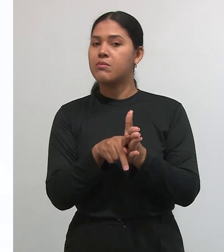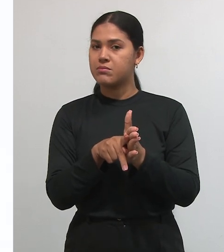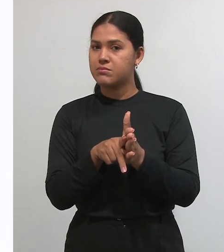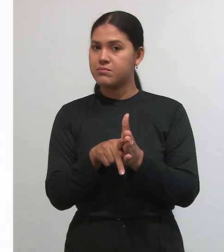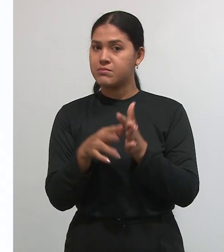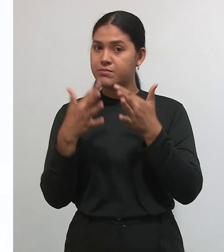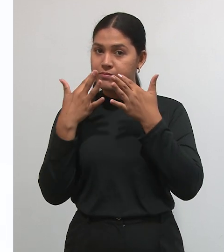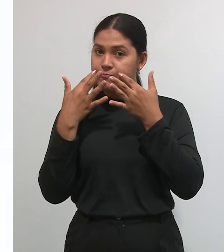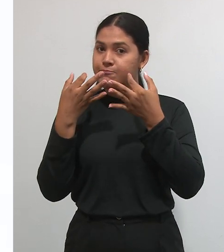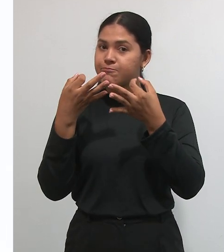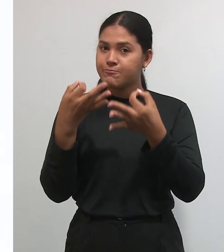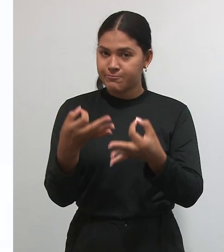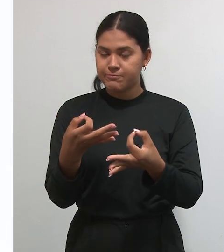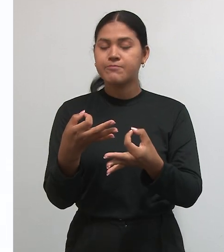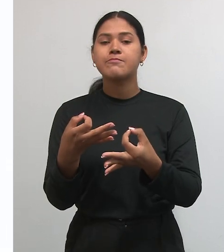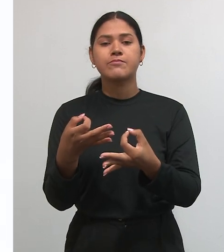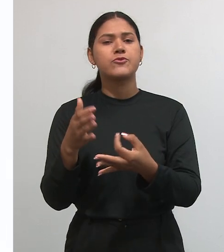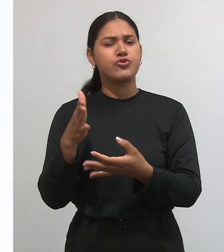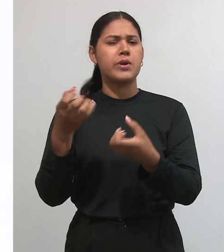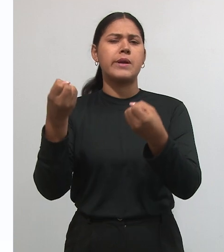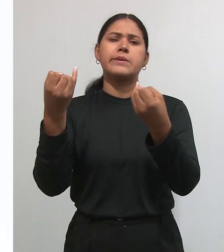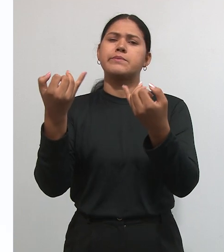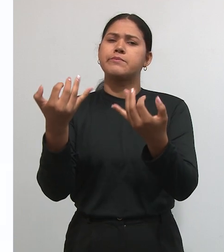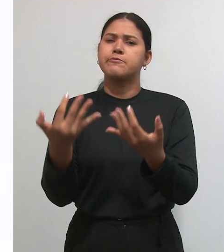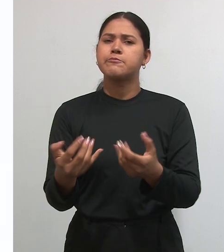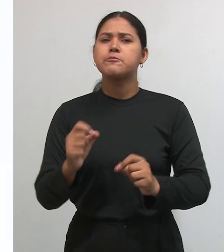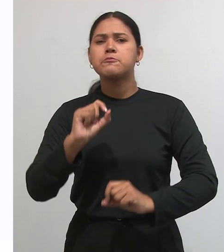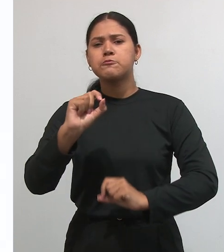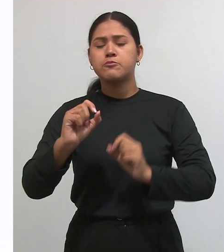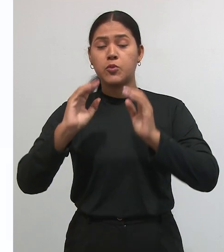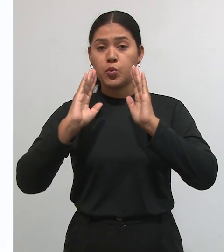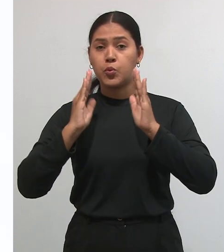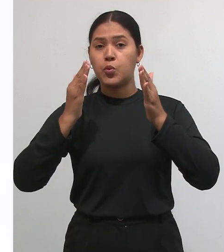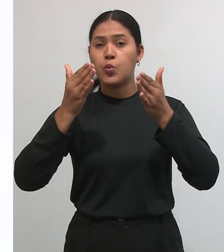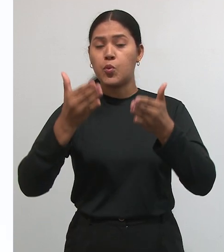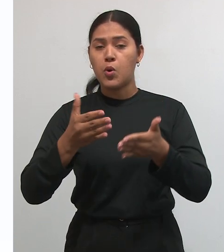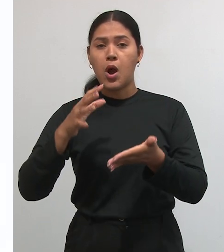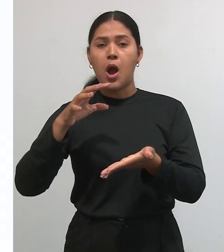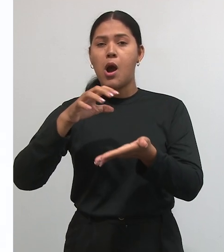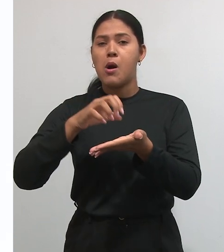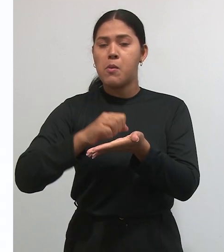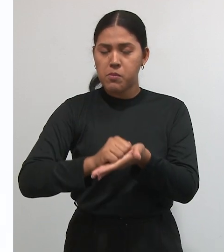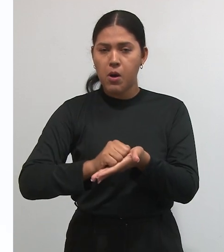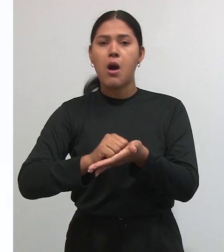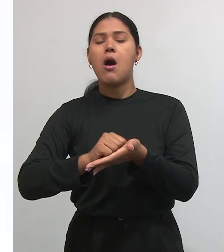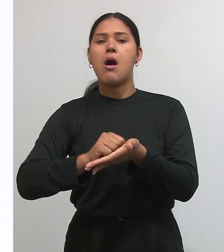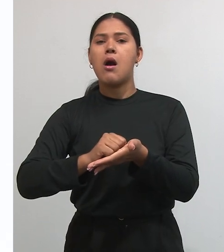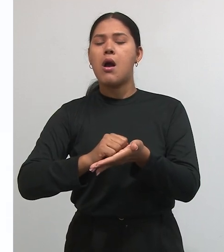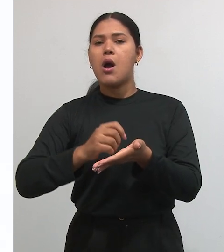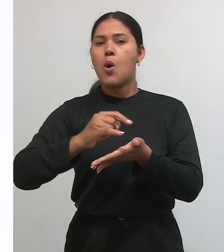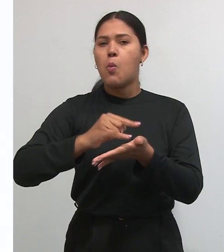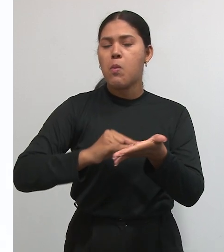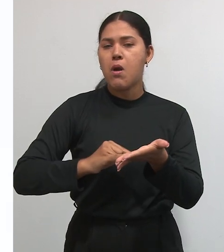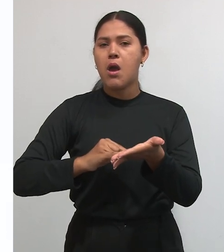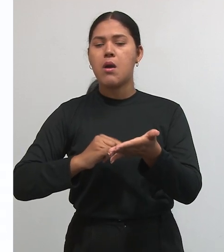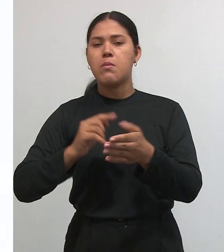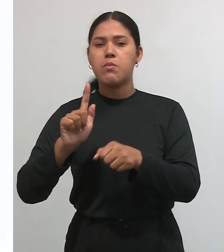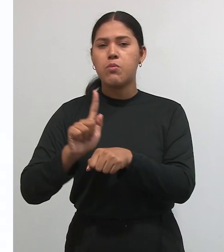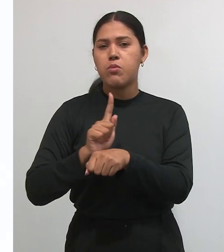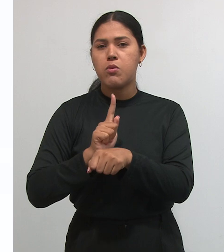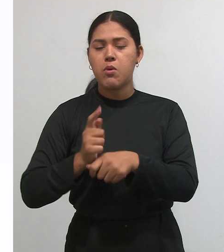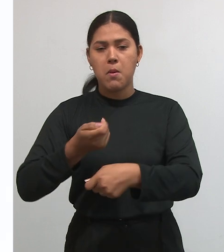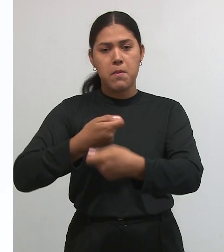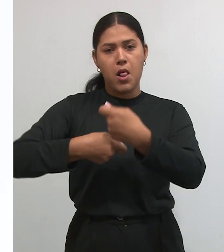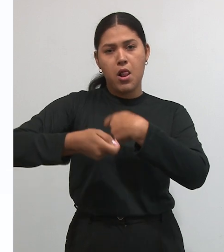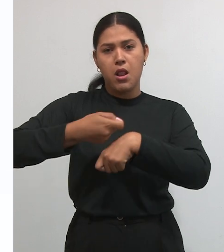vocês lembrassem. E, como já falei, ela estuda principalmente esses registros, né, de todos os atos e fatos de uma administração